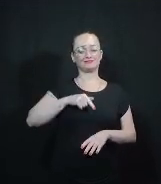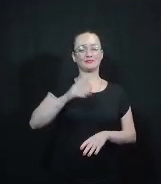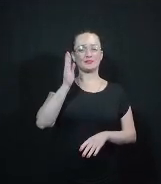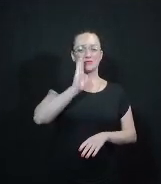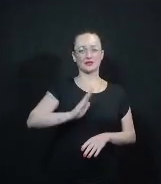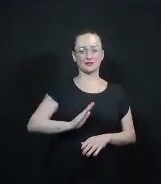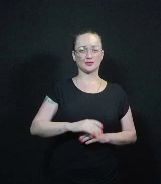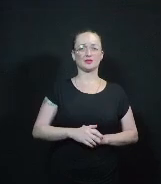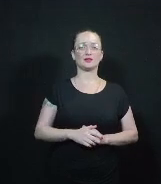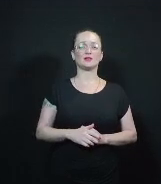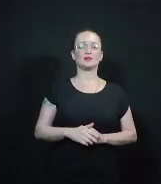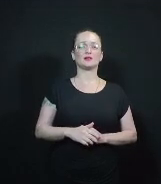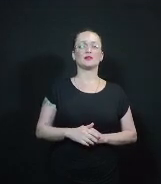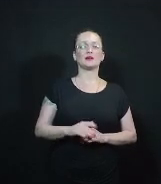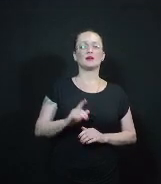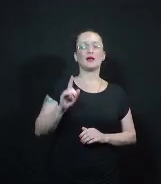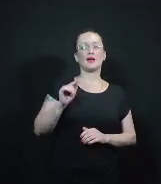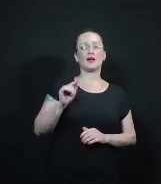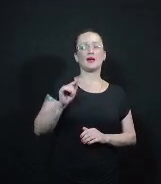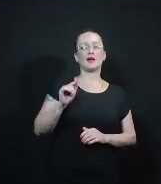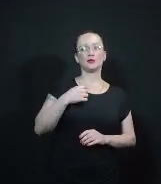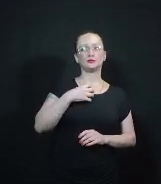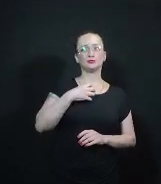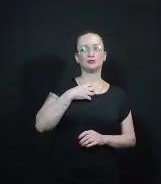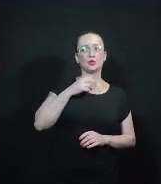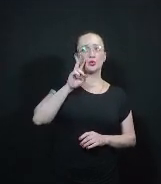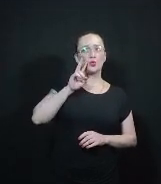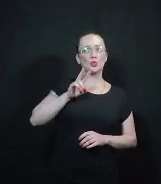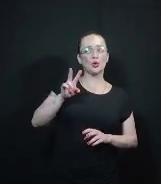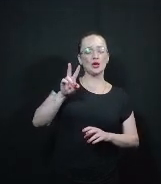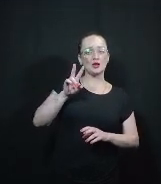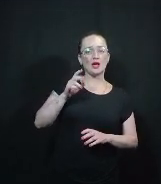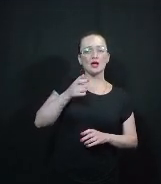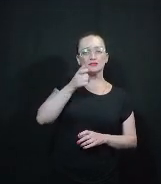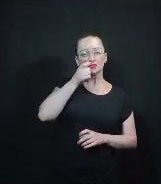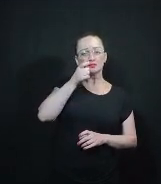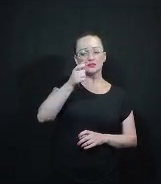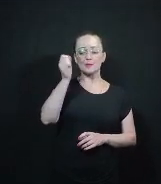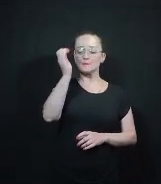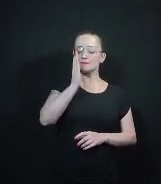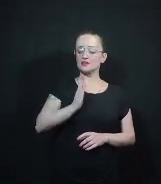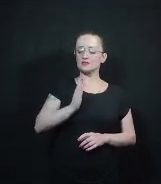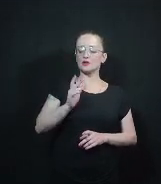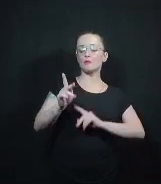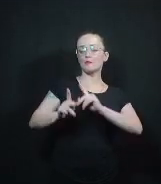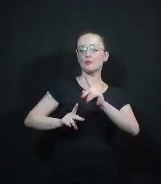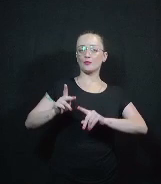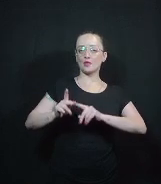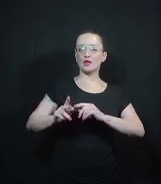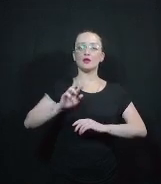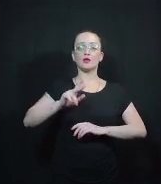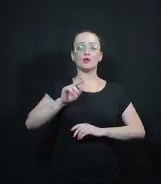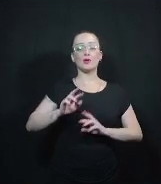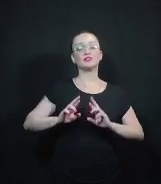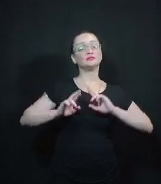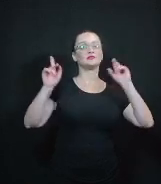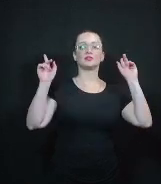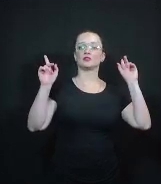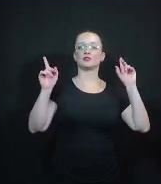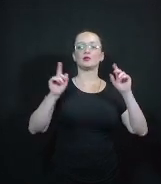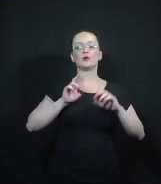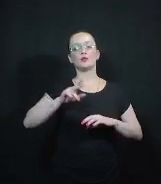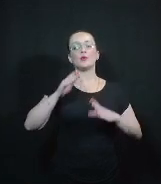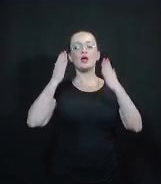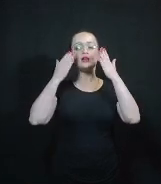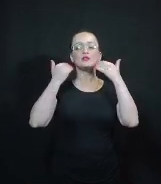é um olhar interessado para o brasileiro popular que não é exótico, que não é indígena,